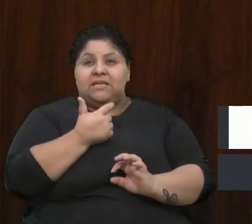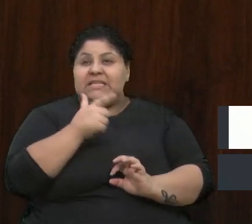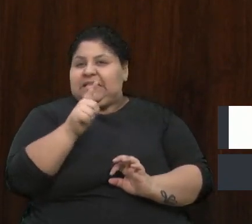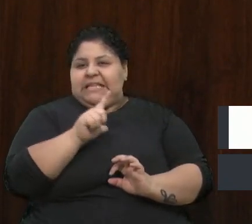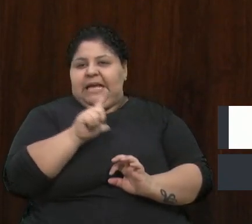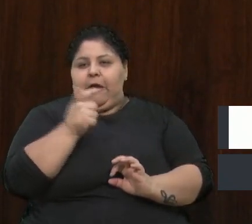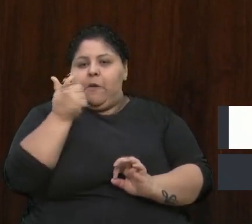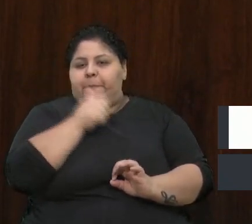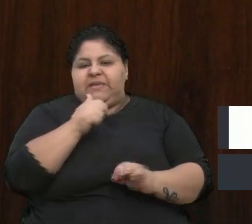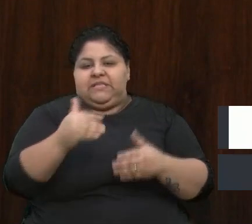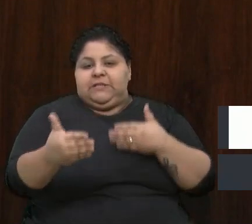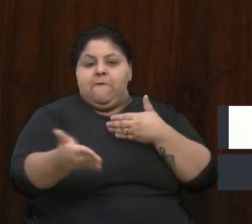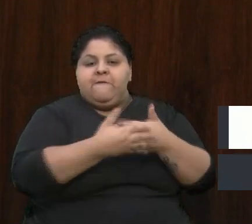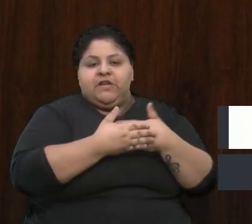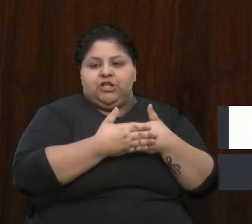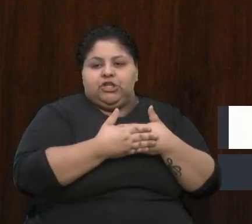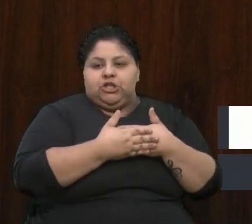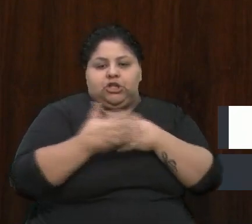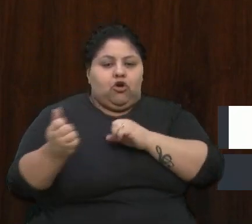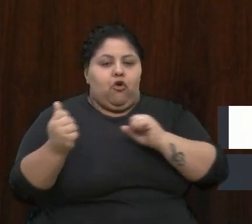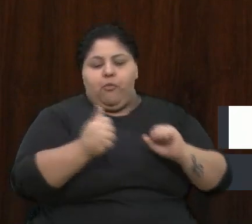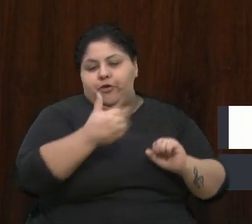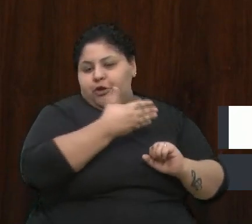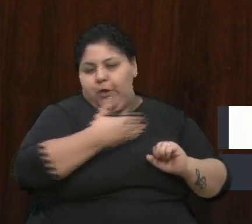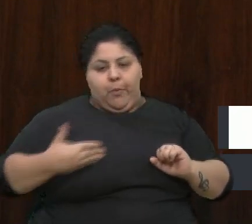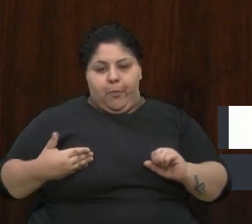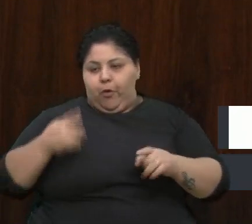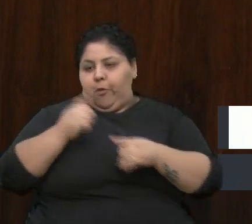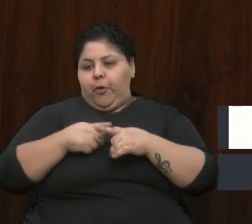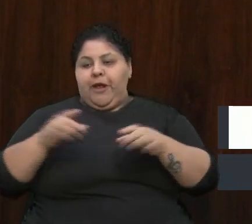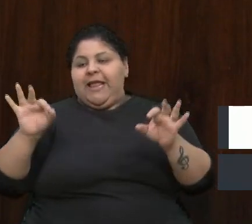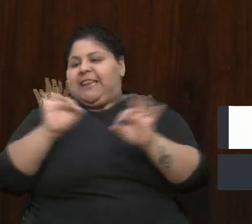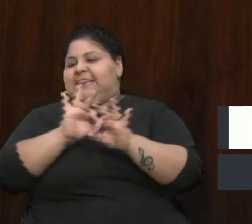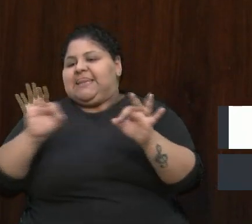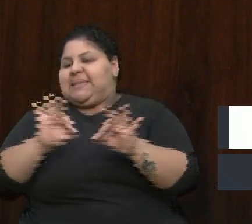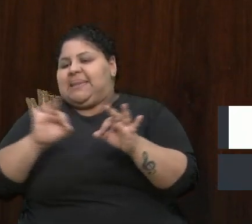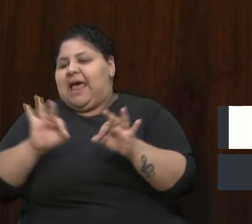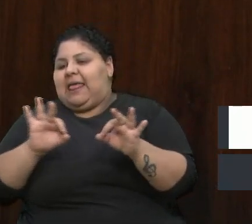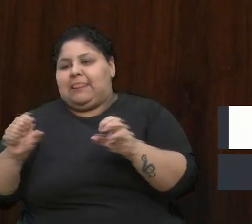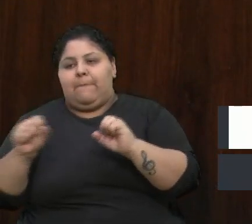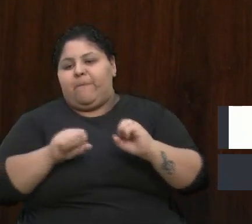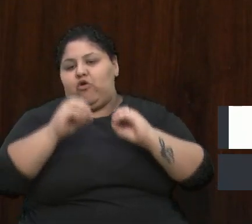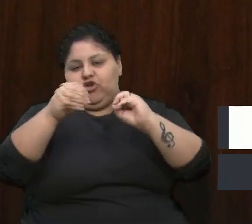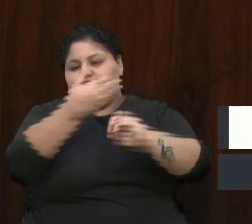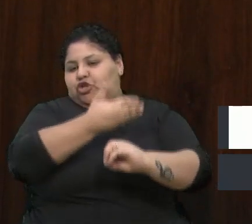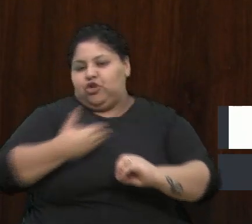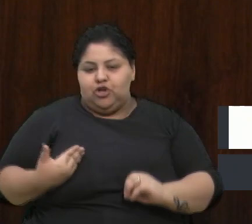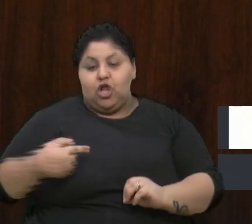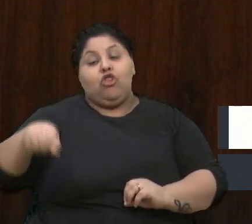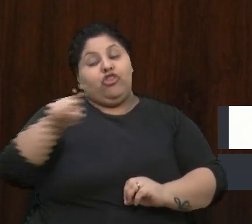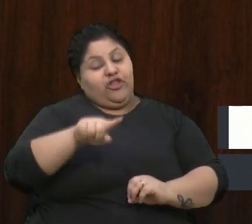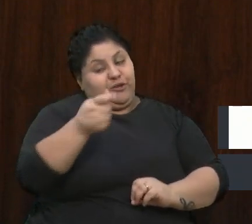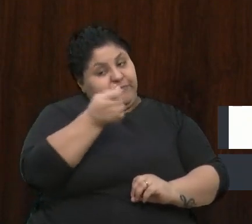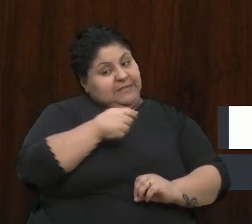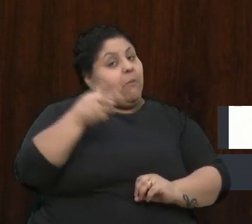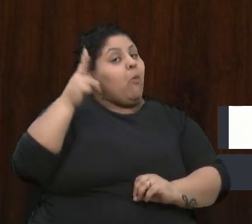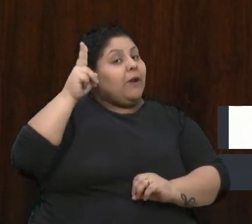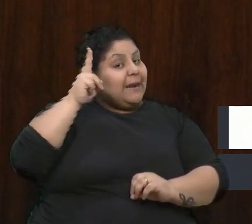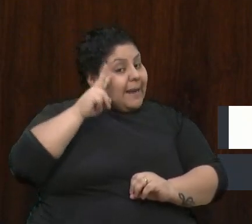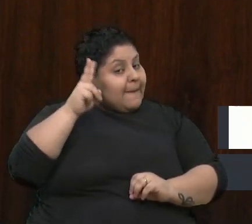fechar o poder público, porque nada pode ser do público, nós precisamos relembrar disso, né?